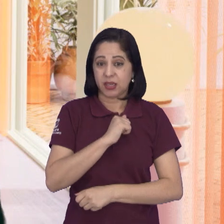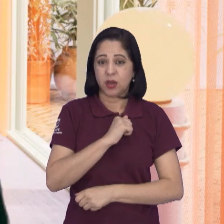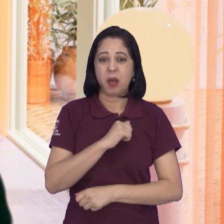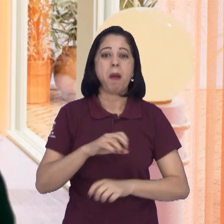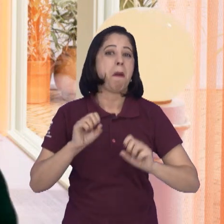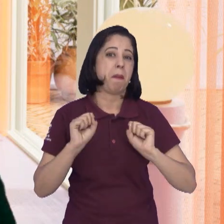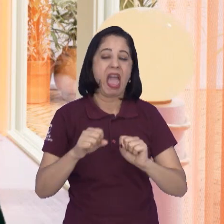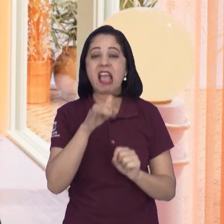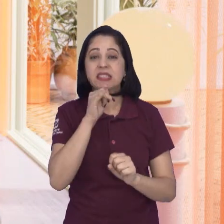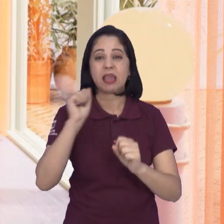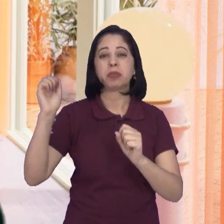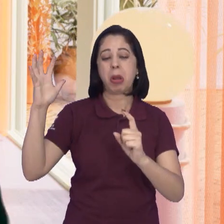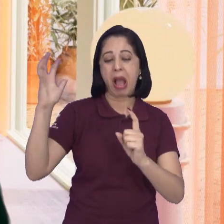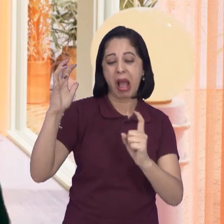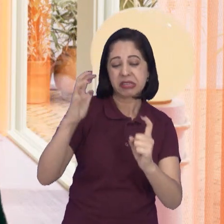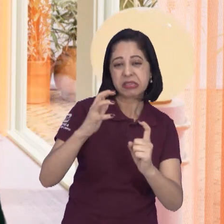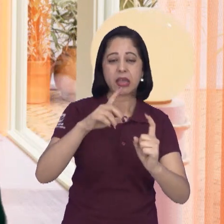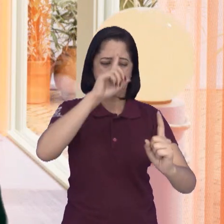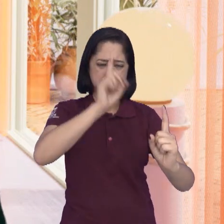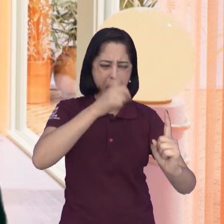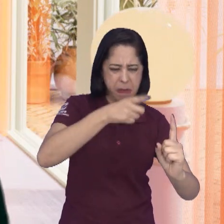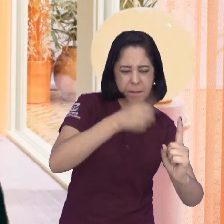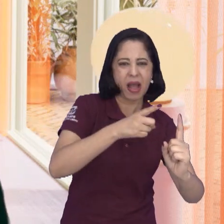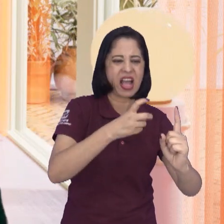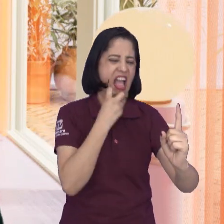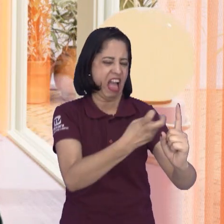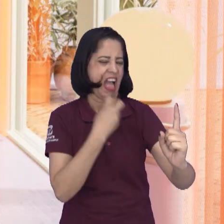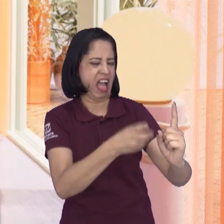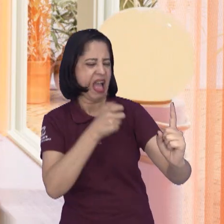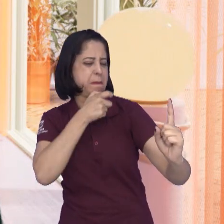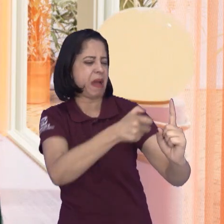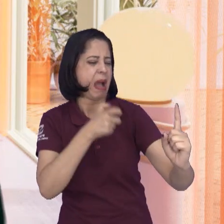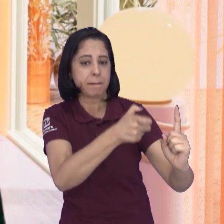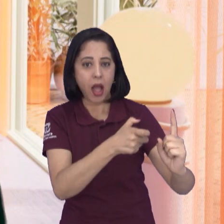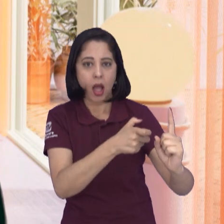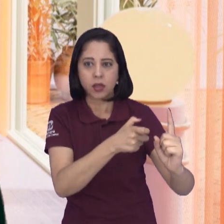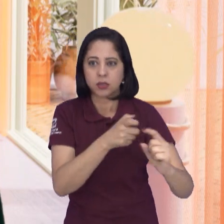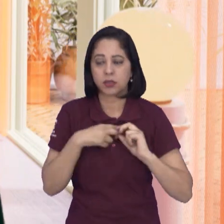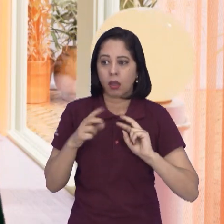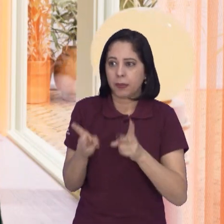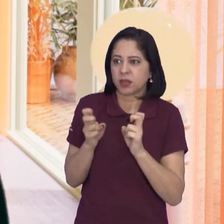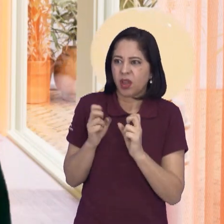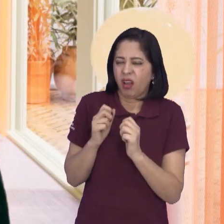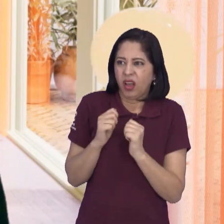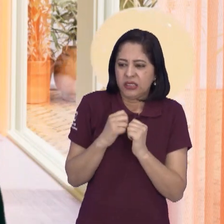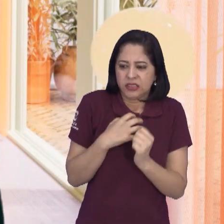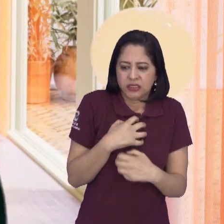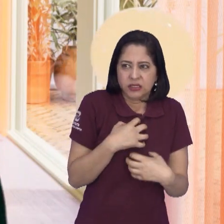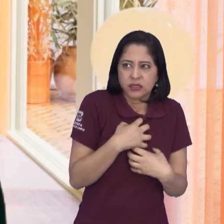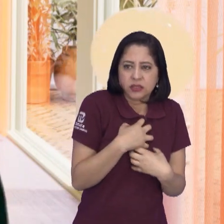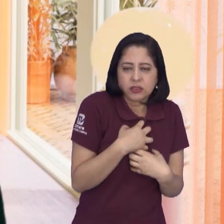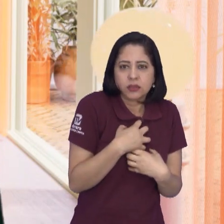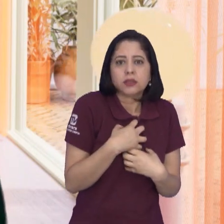são metas abusivas, são formas de falar, gritos, né, quando você se sentiu ali desconfortável perante outras pessoas